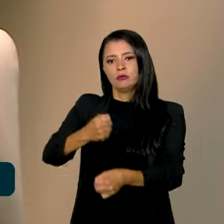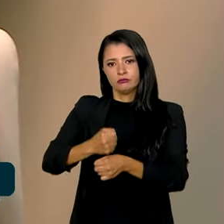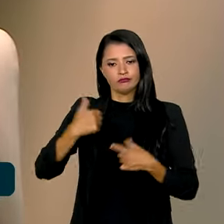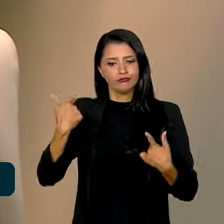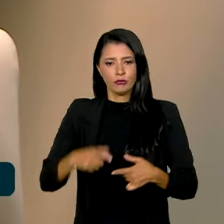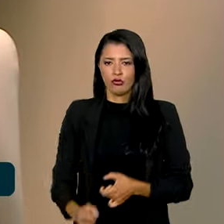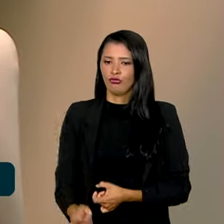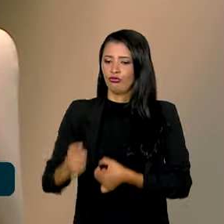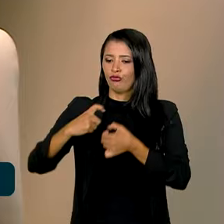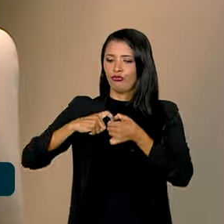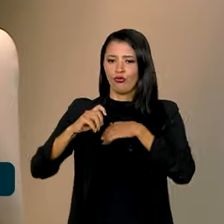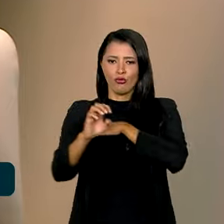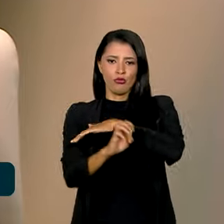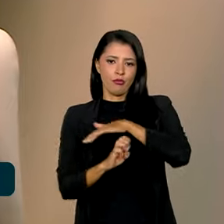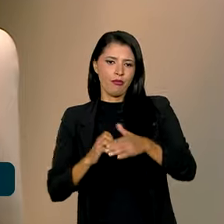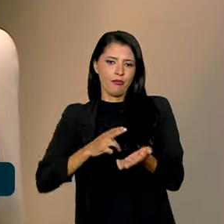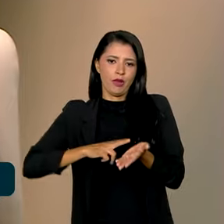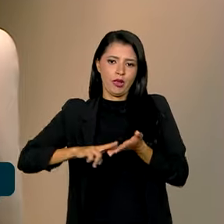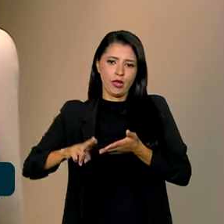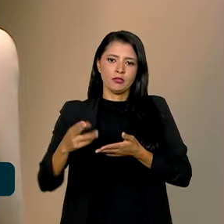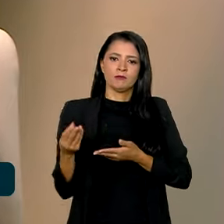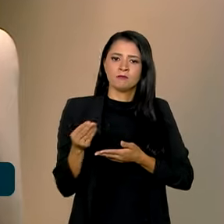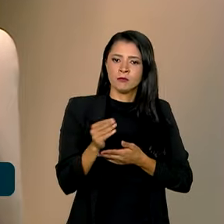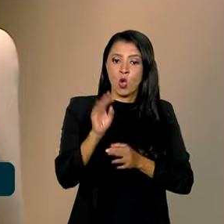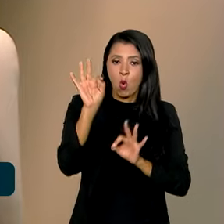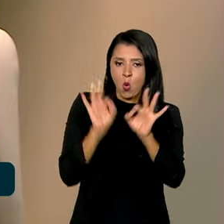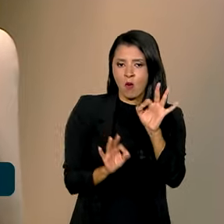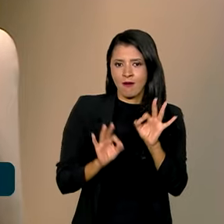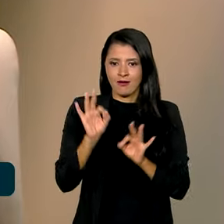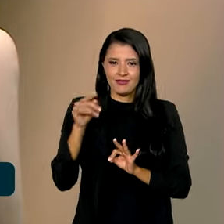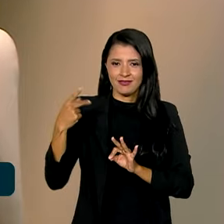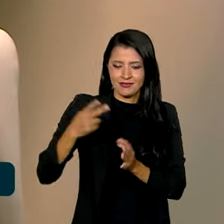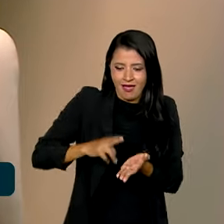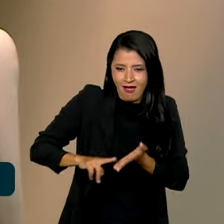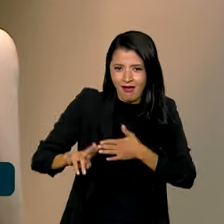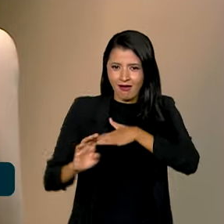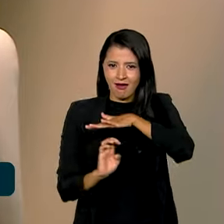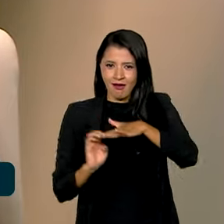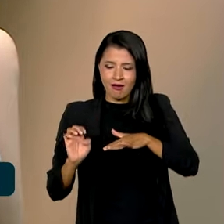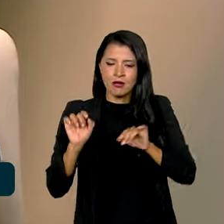de recuperação da empresa, um trabalho de colocar a casa em ordem, um trabalho de